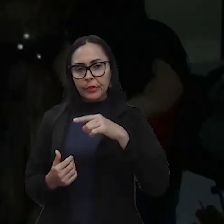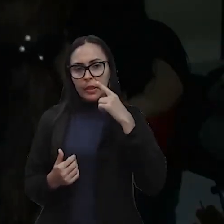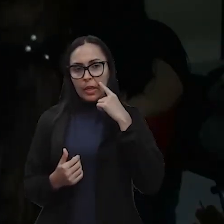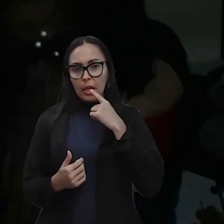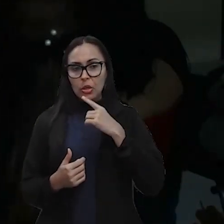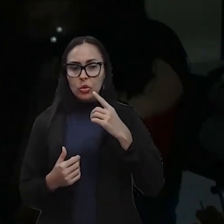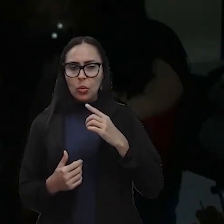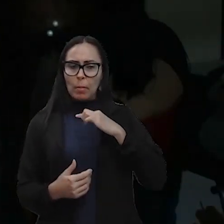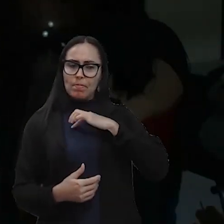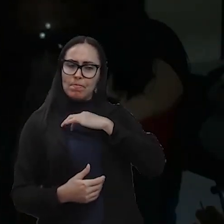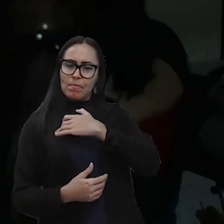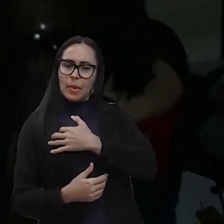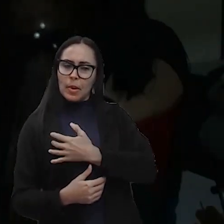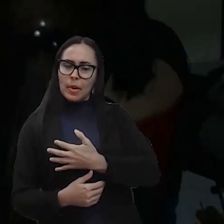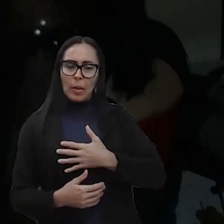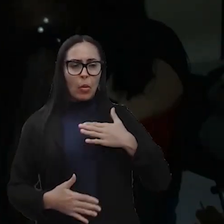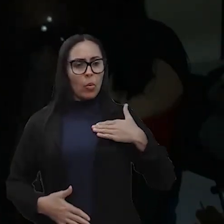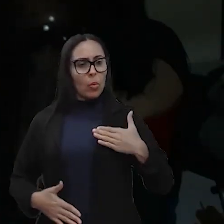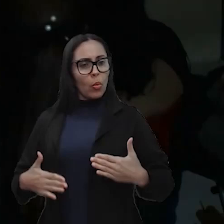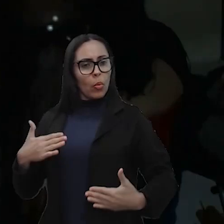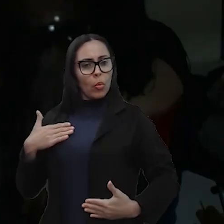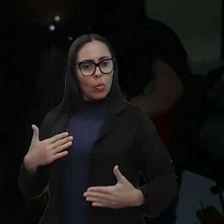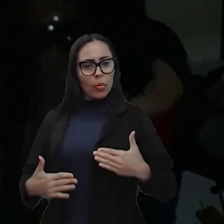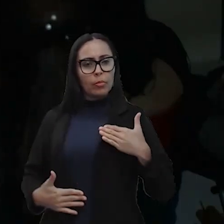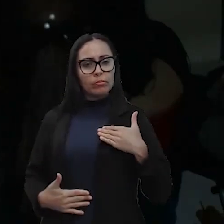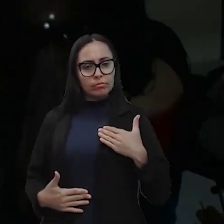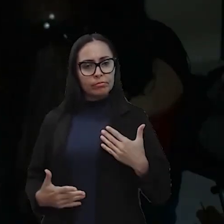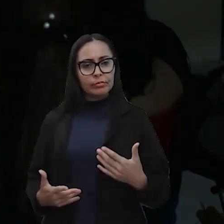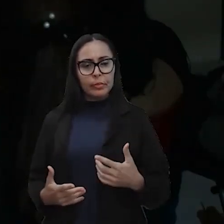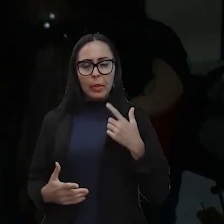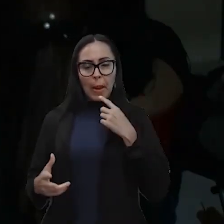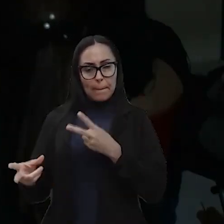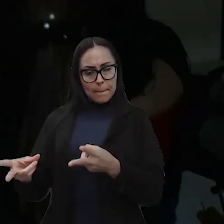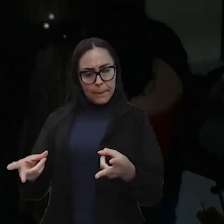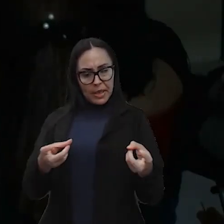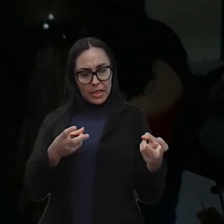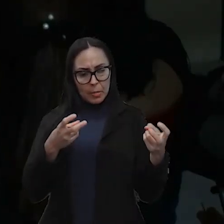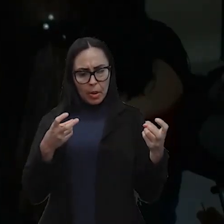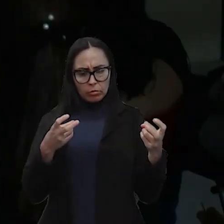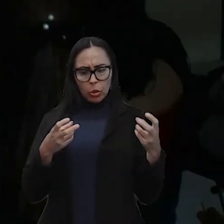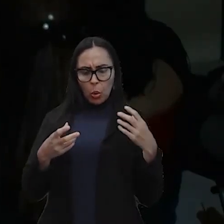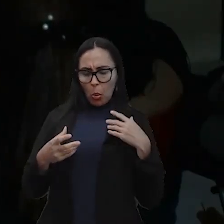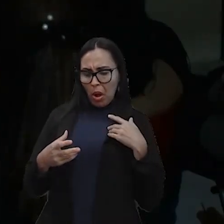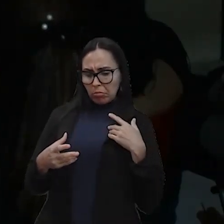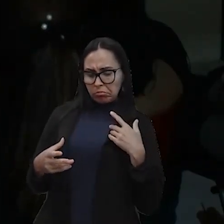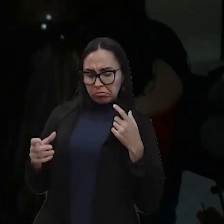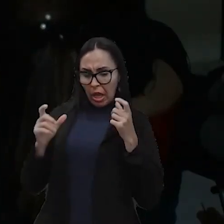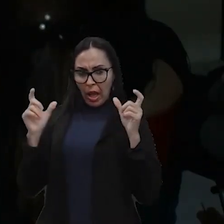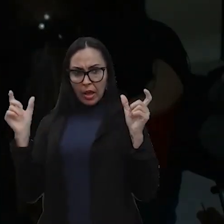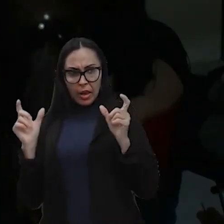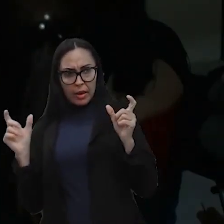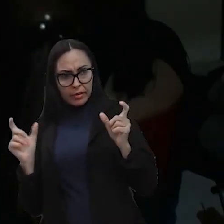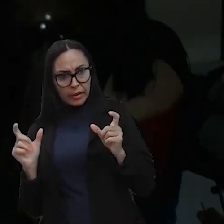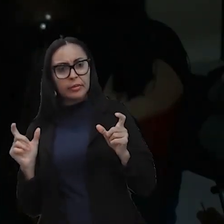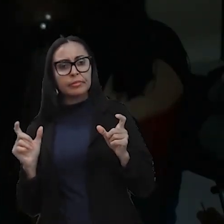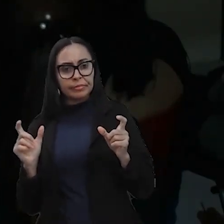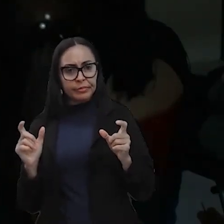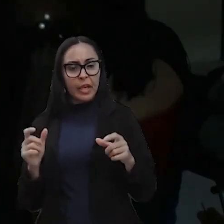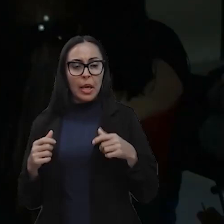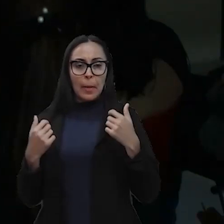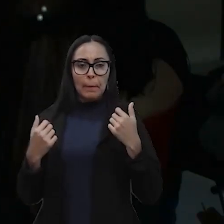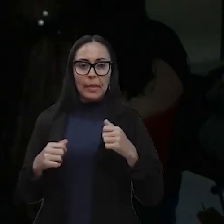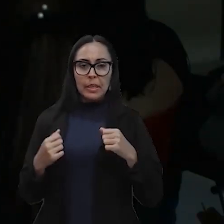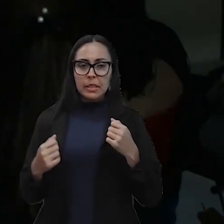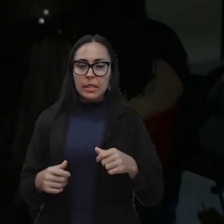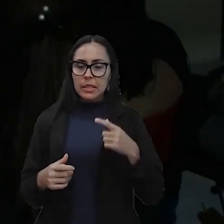corpo como um todo, para identificar algum sinal. Porque se realmente tiver algum sinal de alerta aí, tem que correr contra o tempo porque